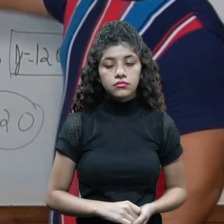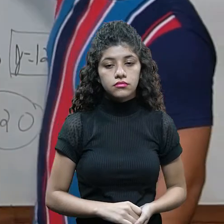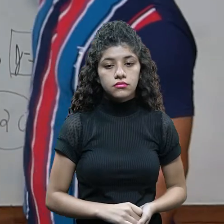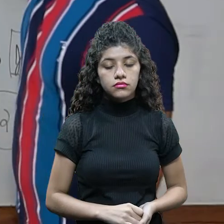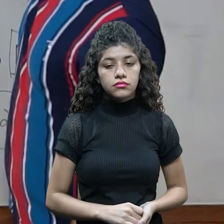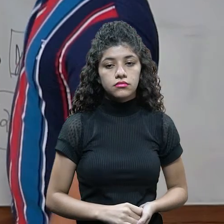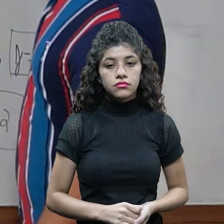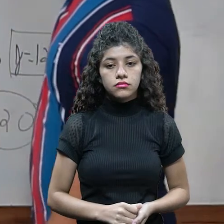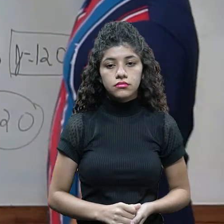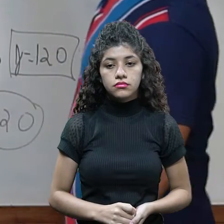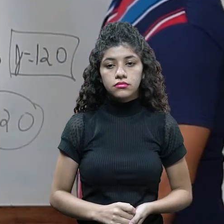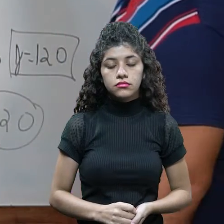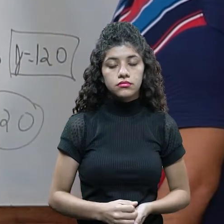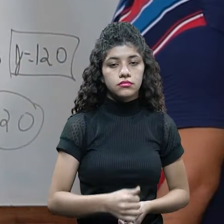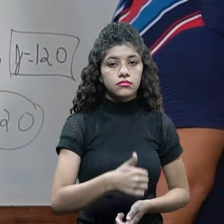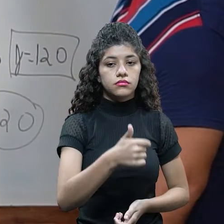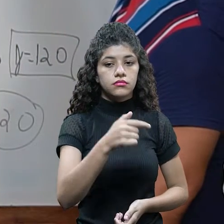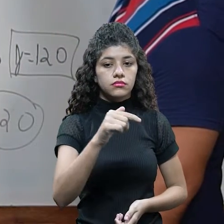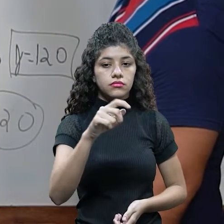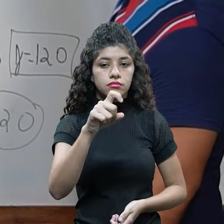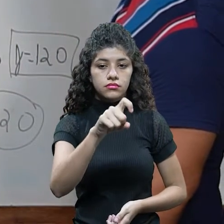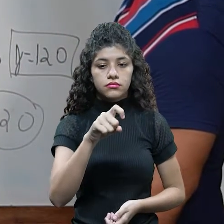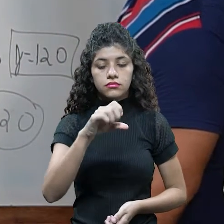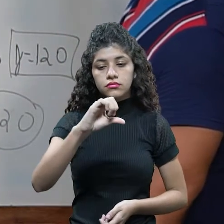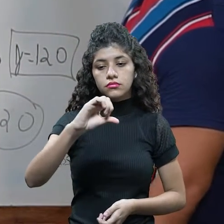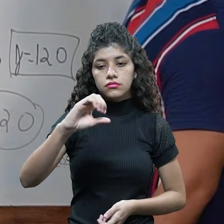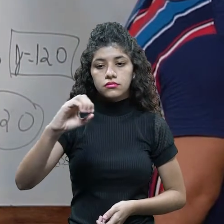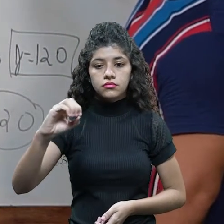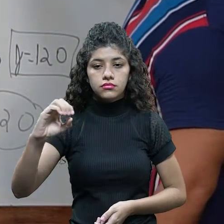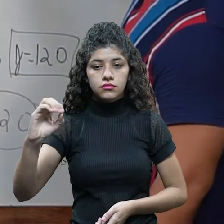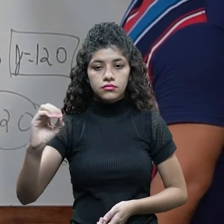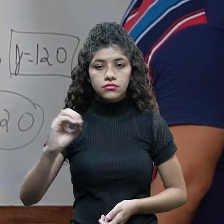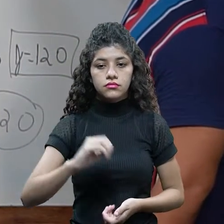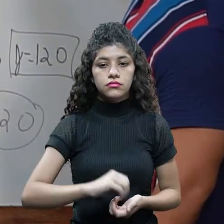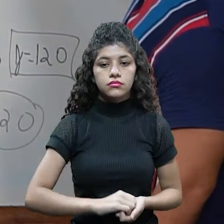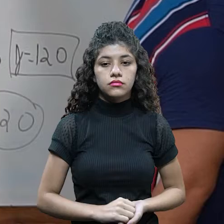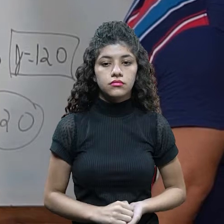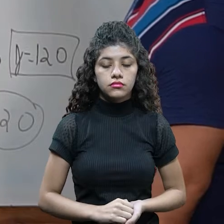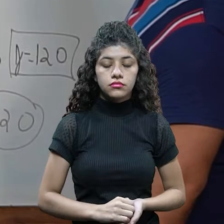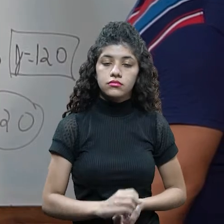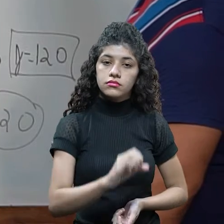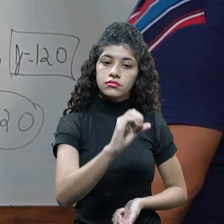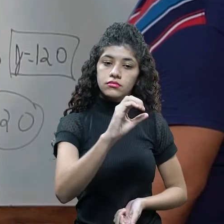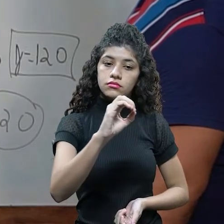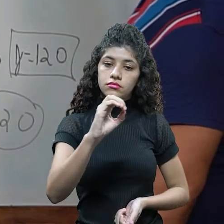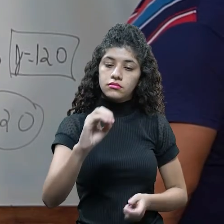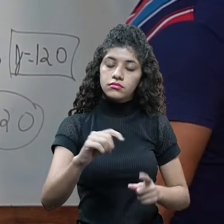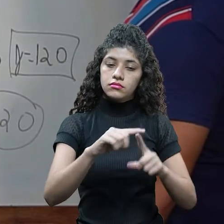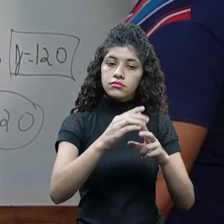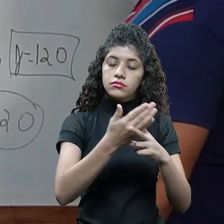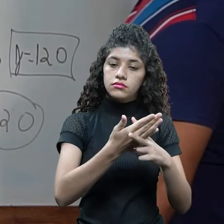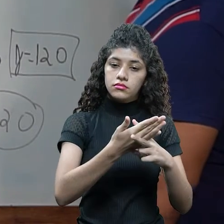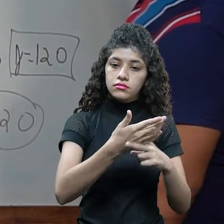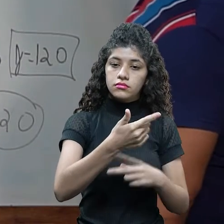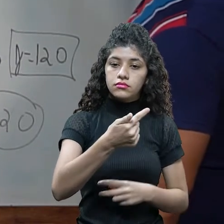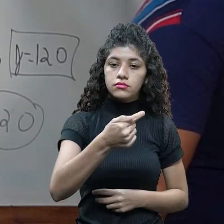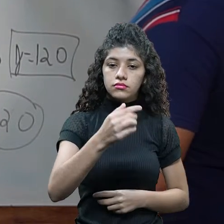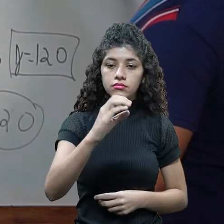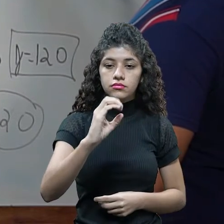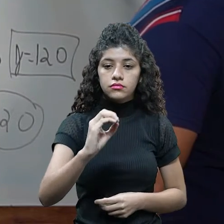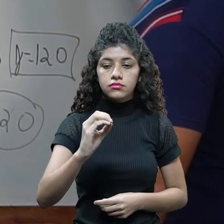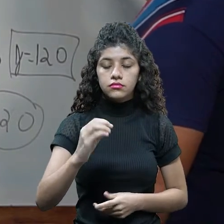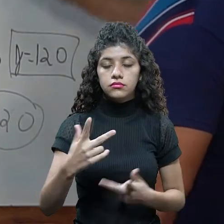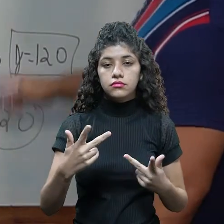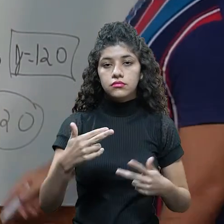não inverto. Eu já vou logo direto. 70 vezes x, 70x igual a 900. Isolo x, 900 dividido por